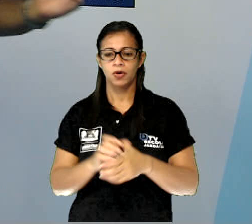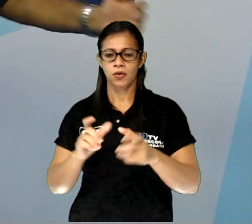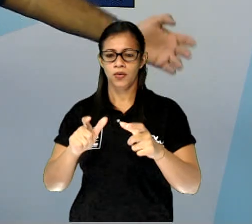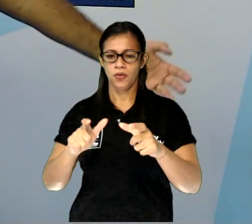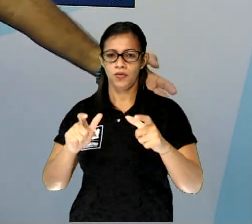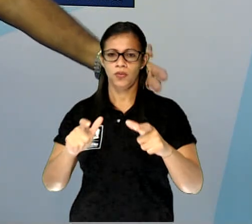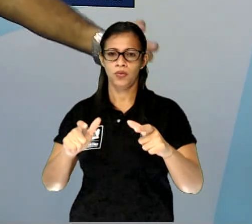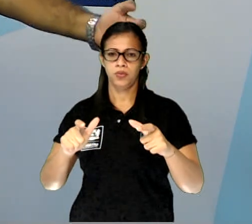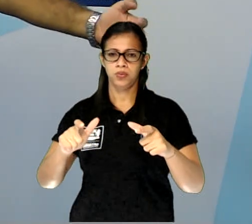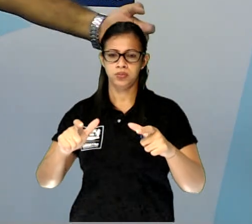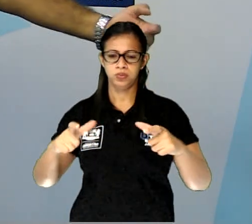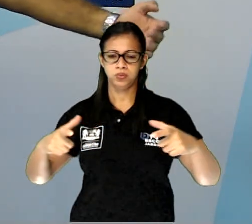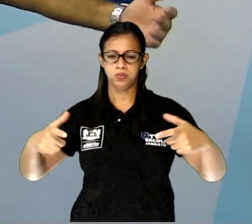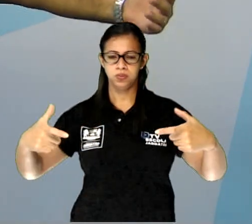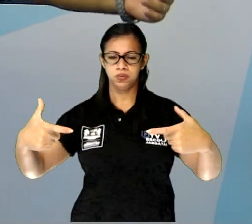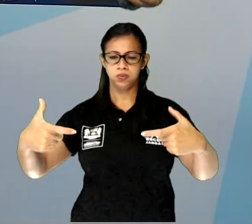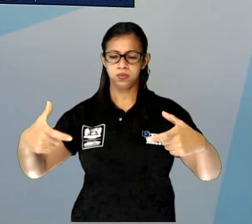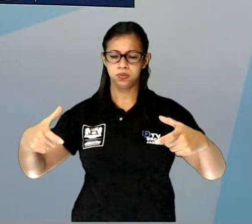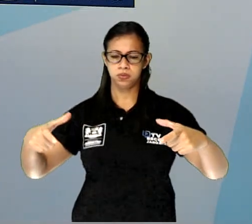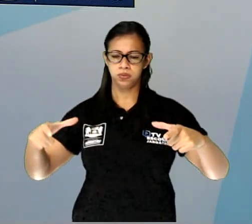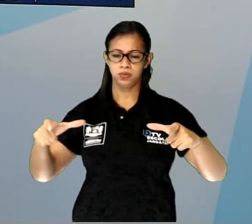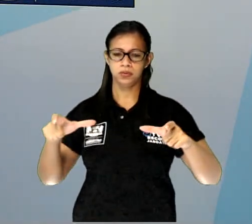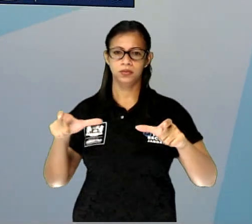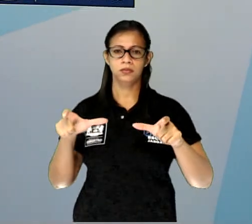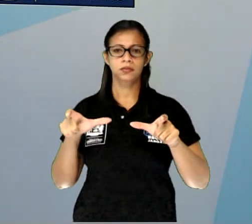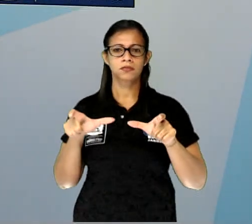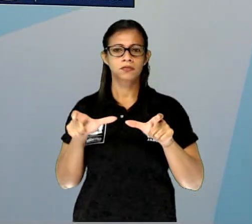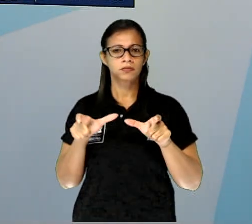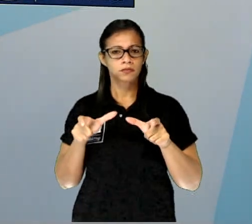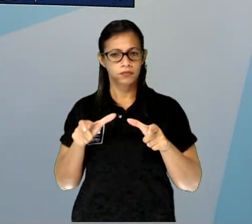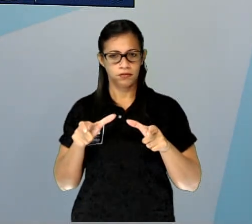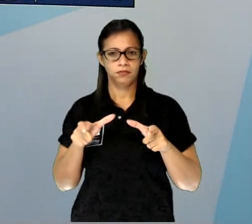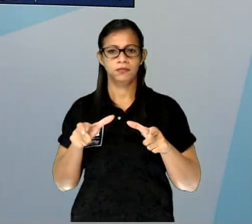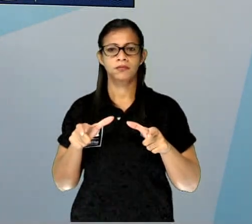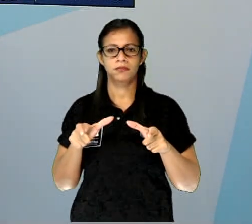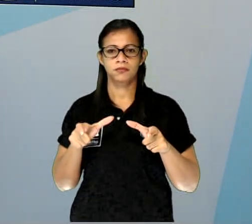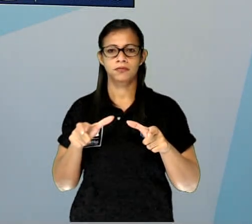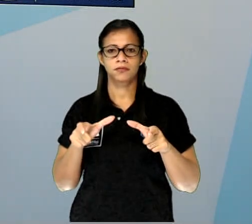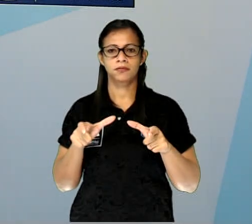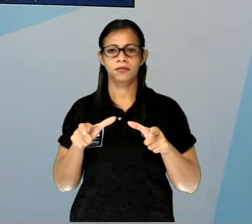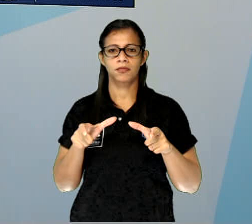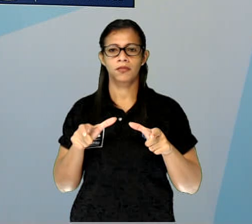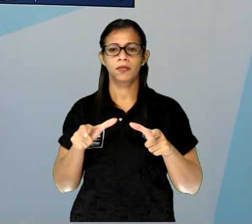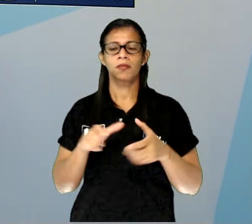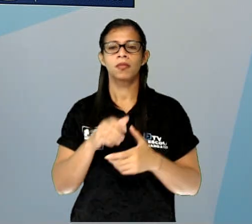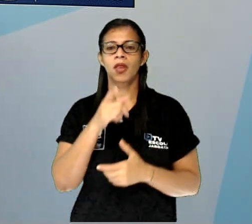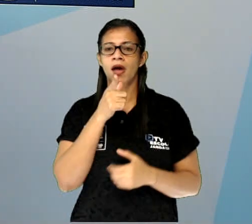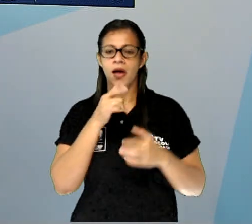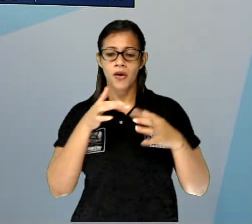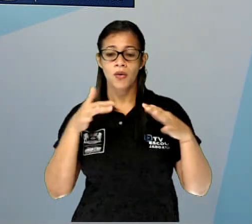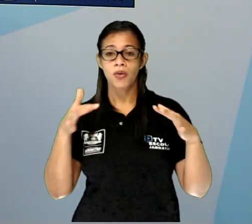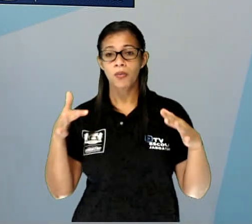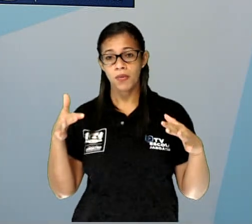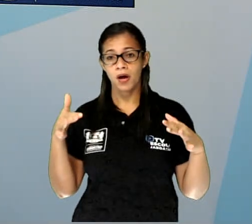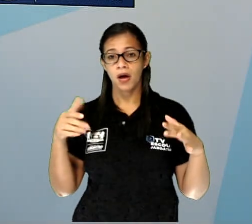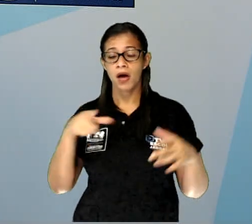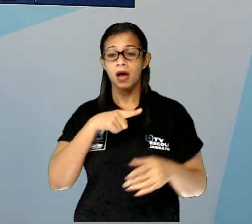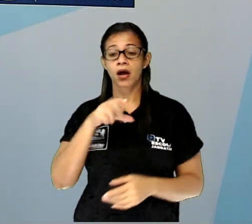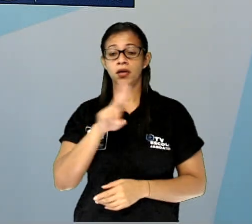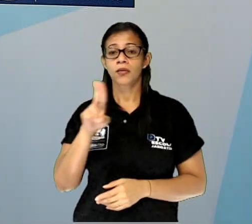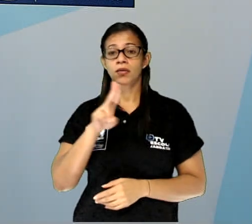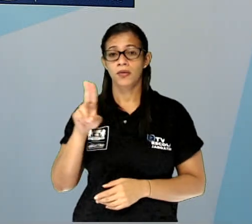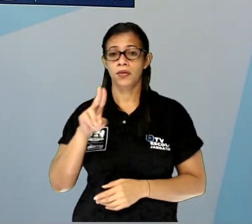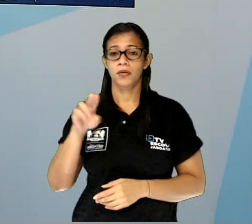Todo o relevo assim, ó, ele está meio que envolvendo a água do mar. É chamado de baía. E essa